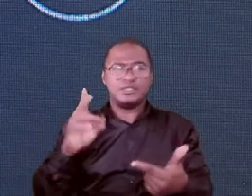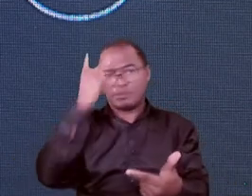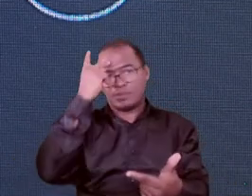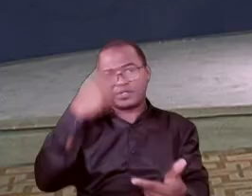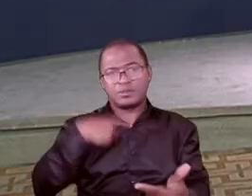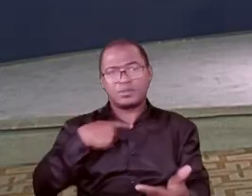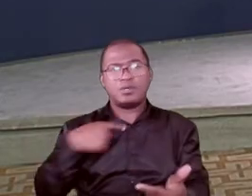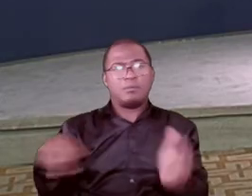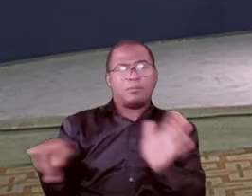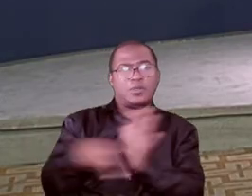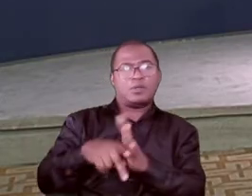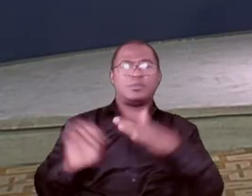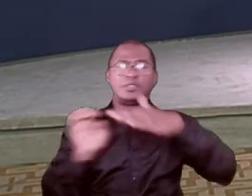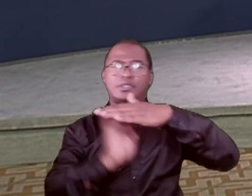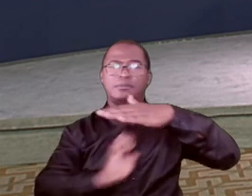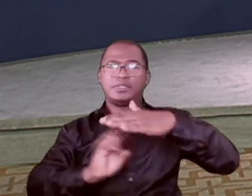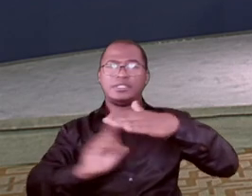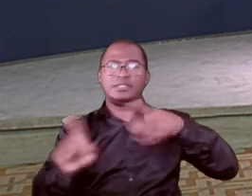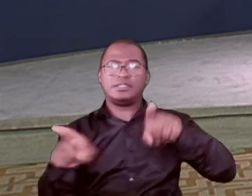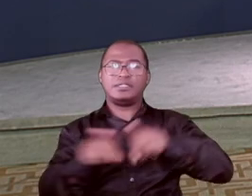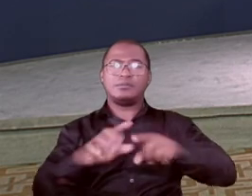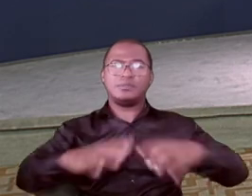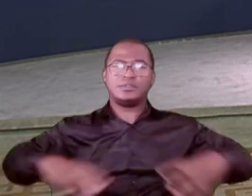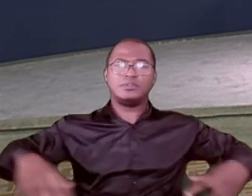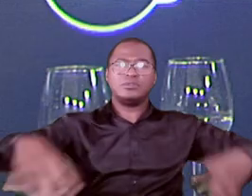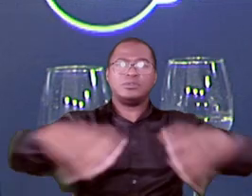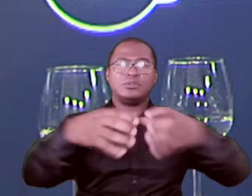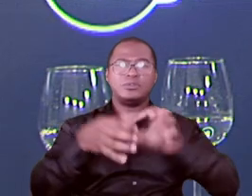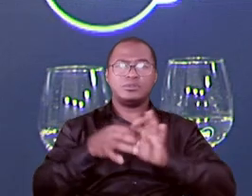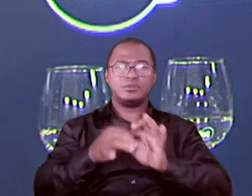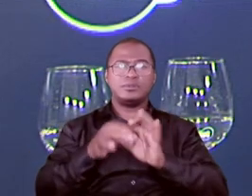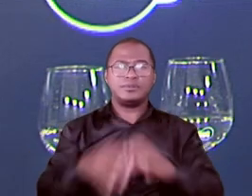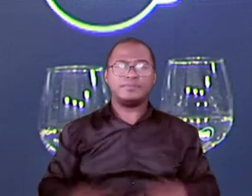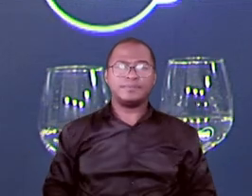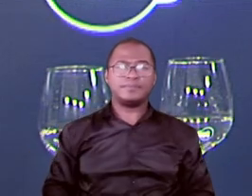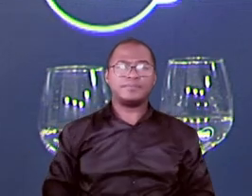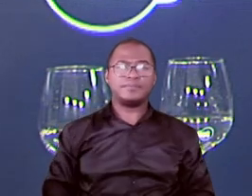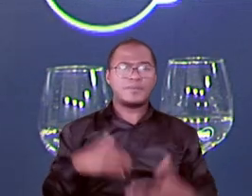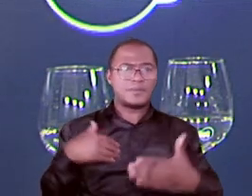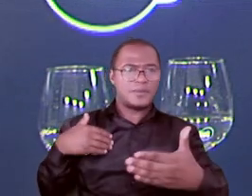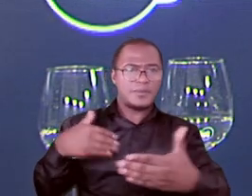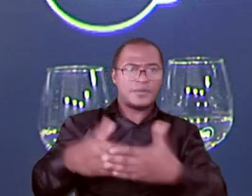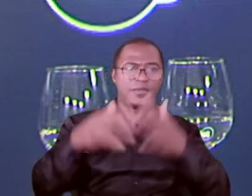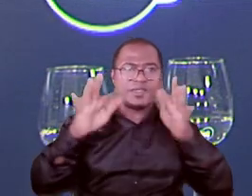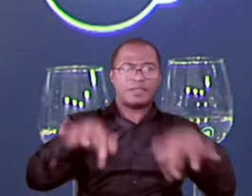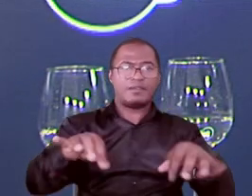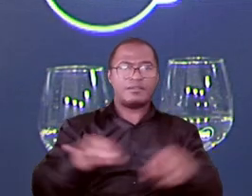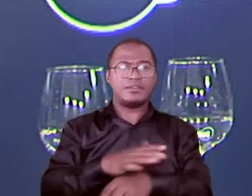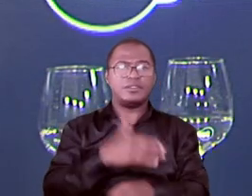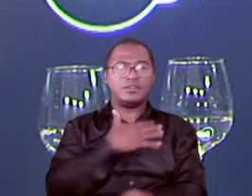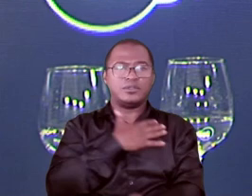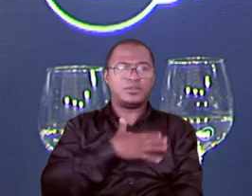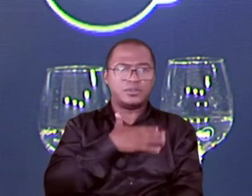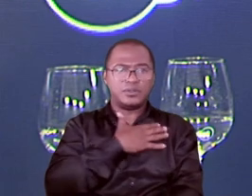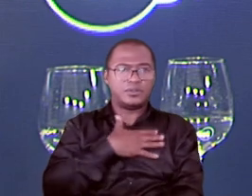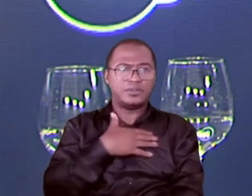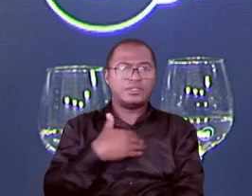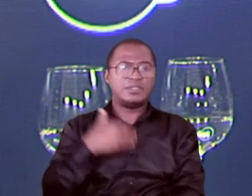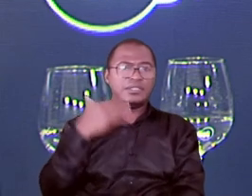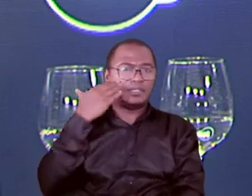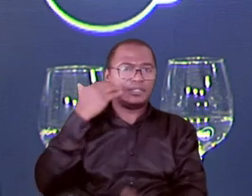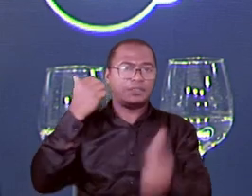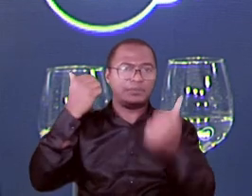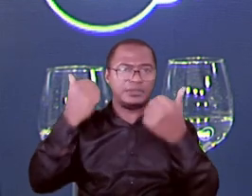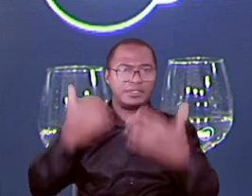empresas tá ótimo João a gente está chegando perto do final Queria saber se você quer João